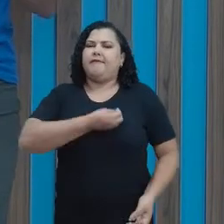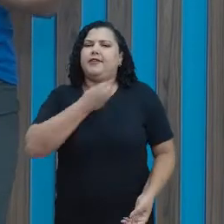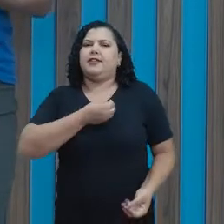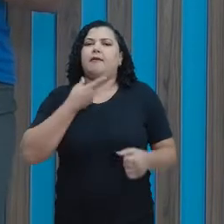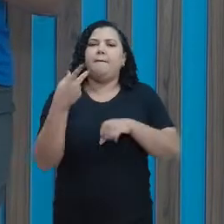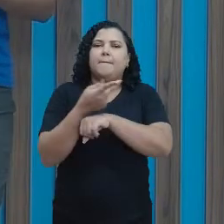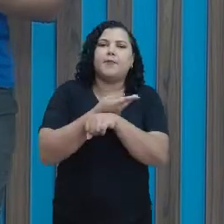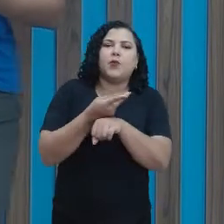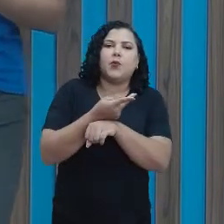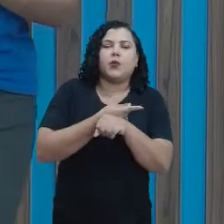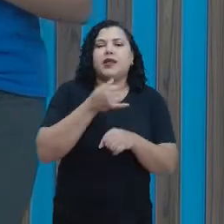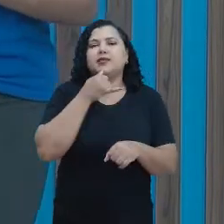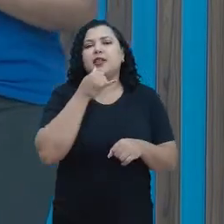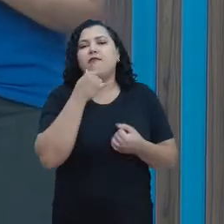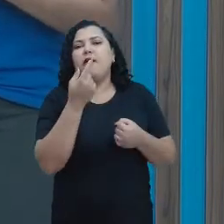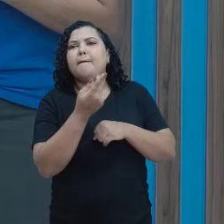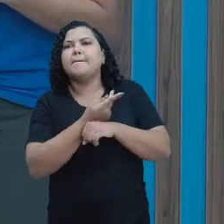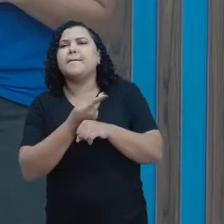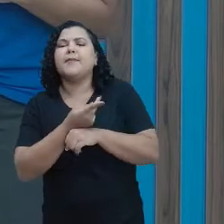procurando. Veja, ela vai